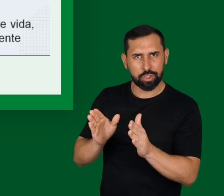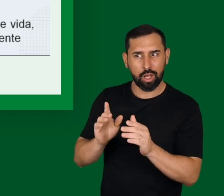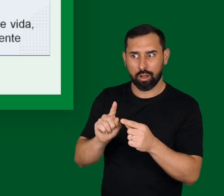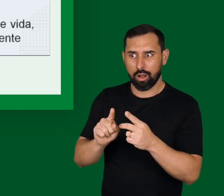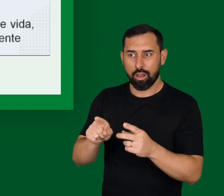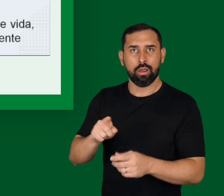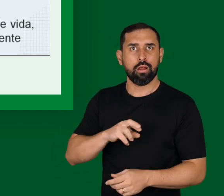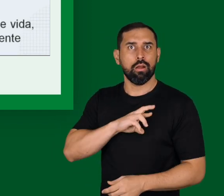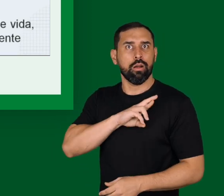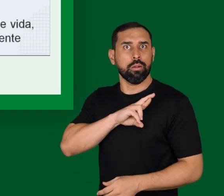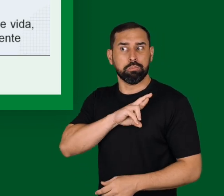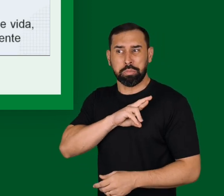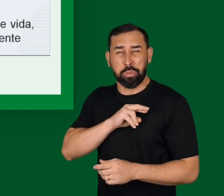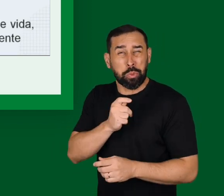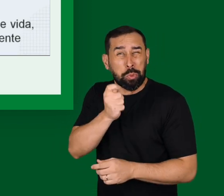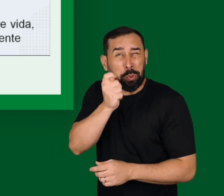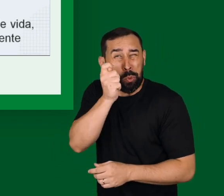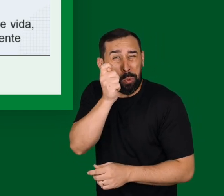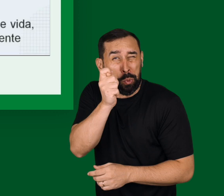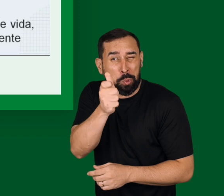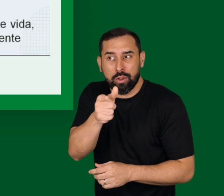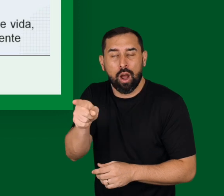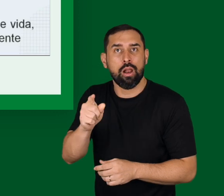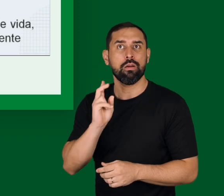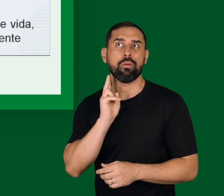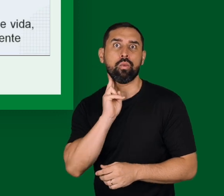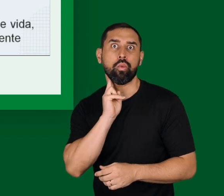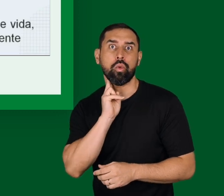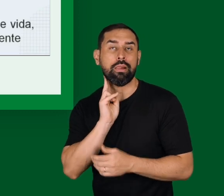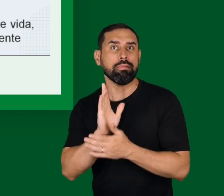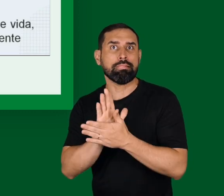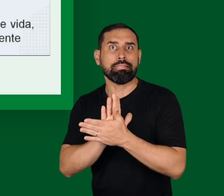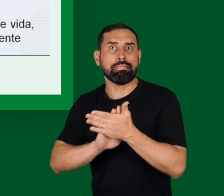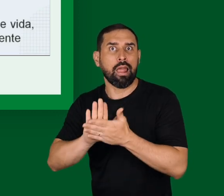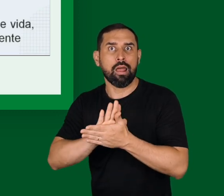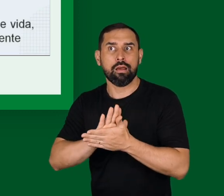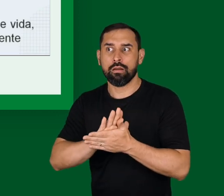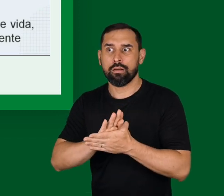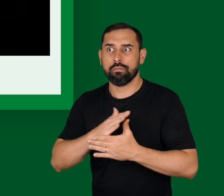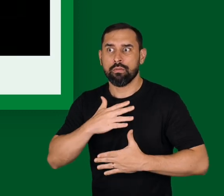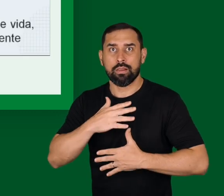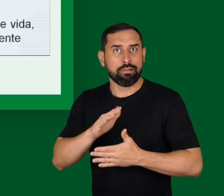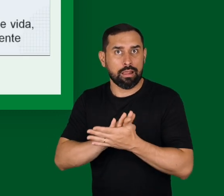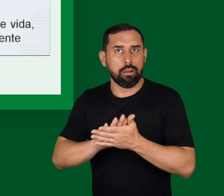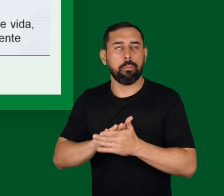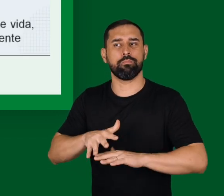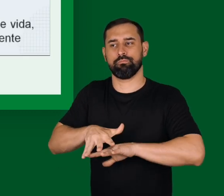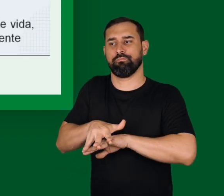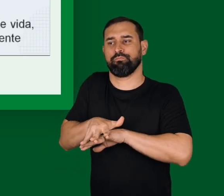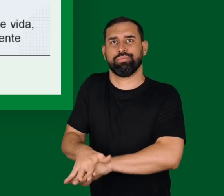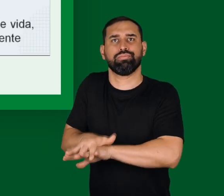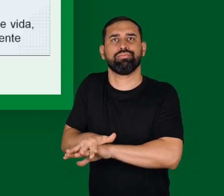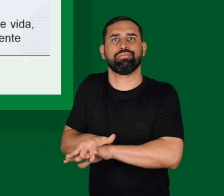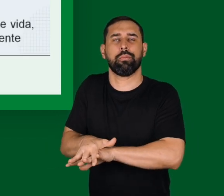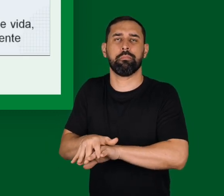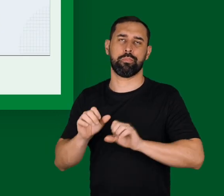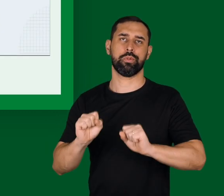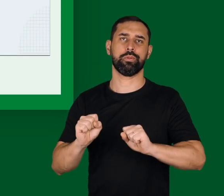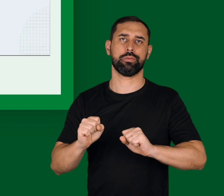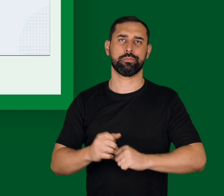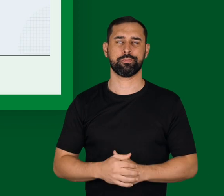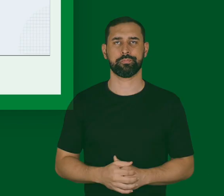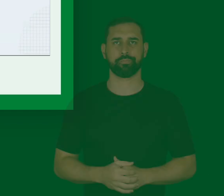observou tudo isso, a criança está em franca parada, não está responsiva, sem pulsos, vamos às compressões